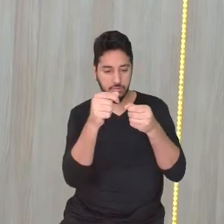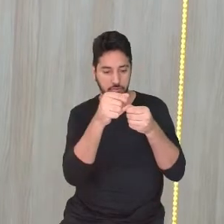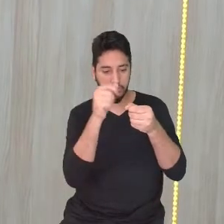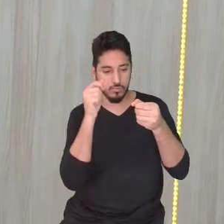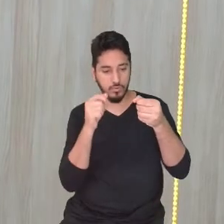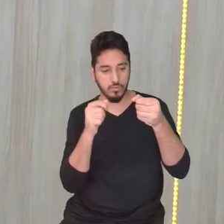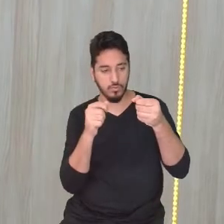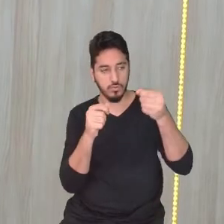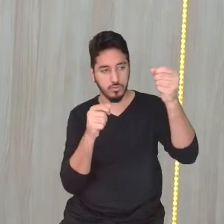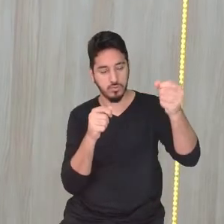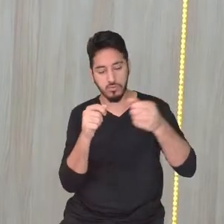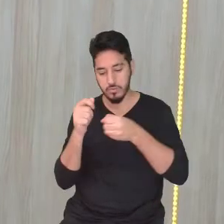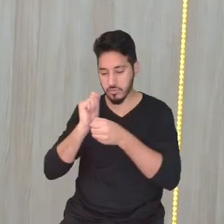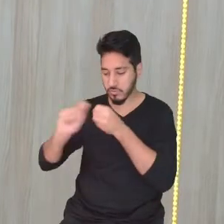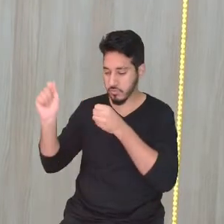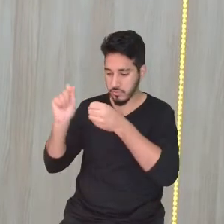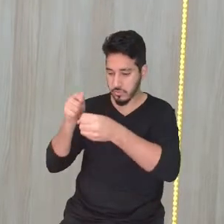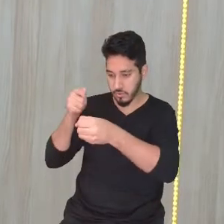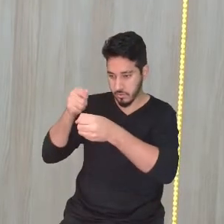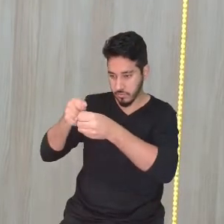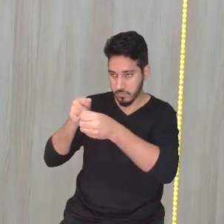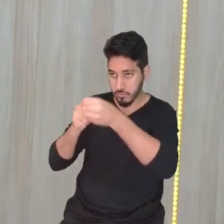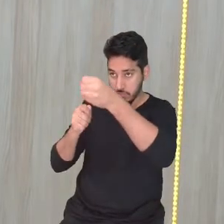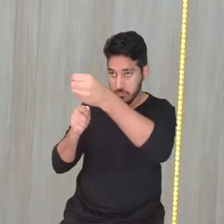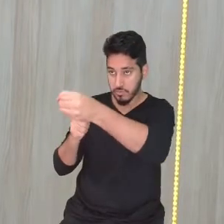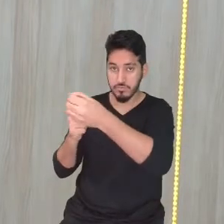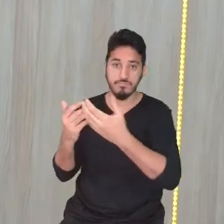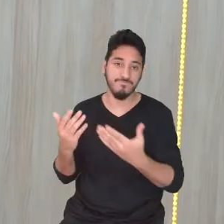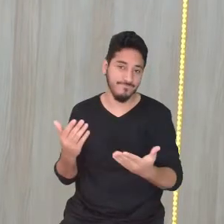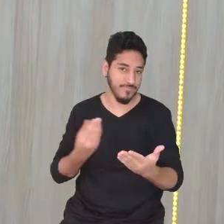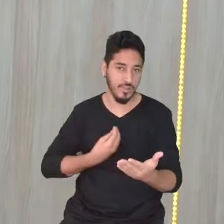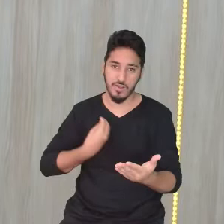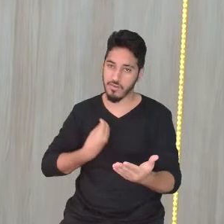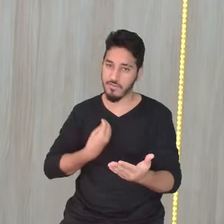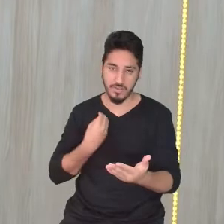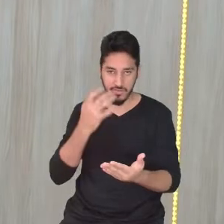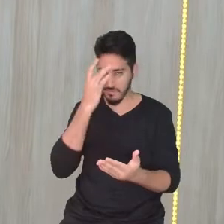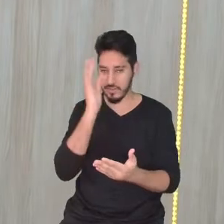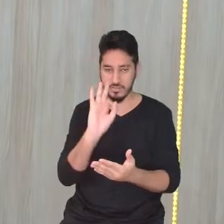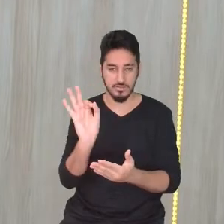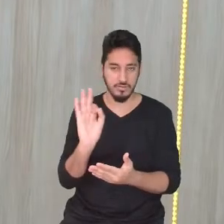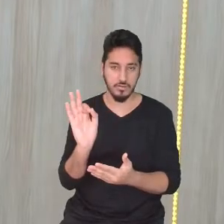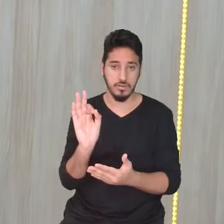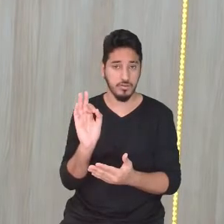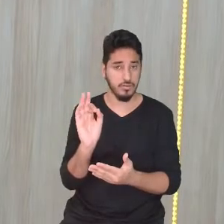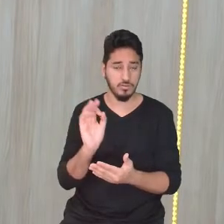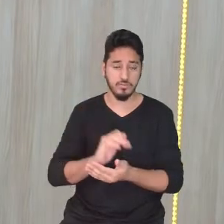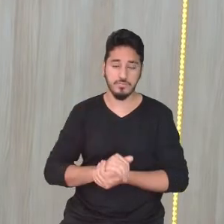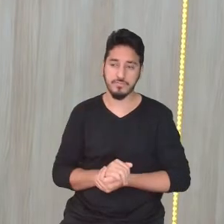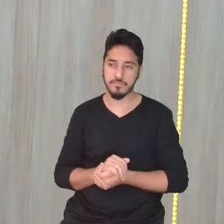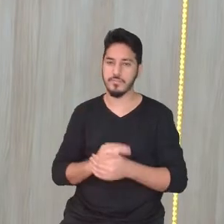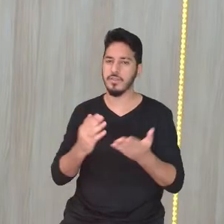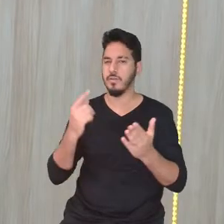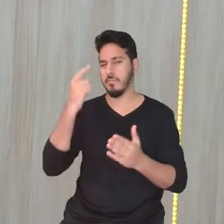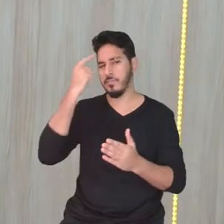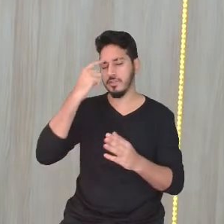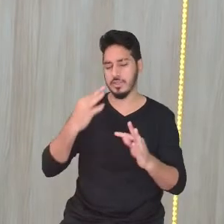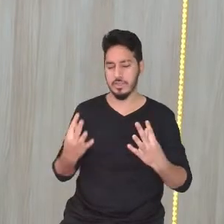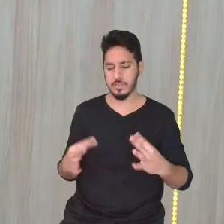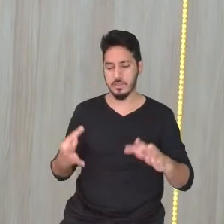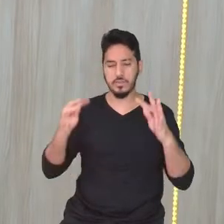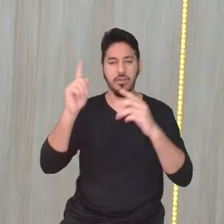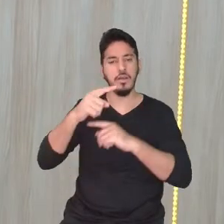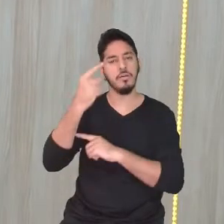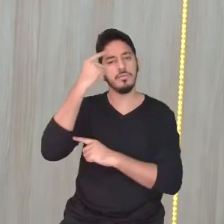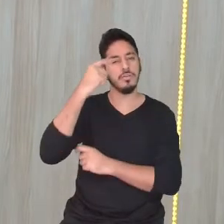Não é uma vida fácil. Mas muitas pessoas viviam e vivem assim. Então, pensar em tecnologias é pensar